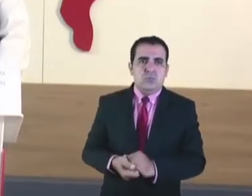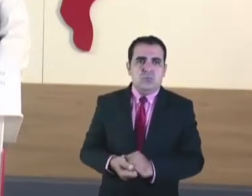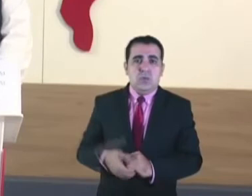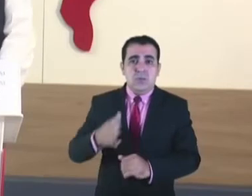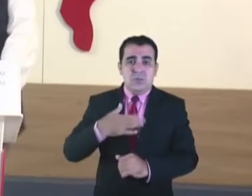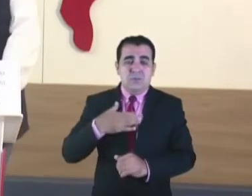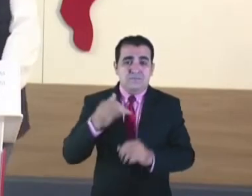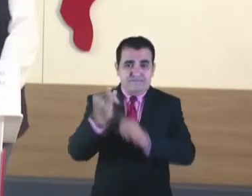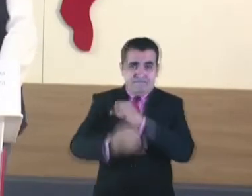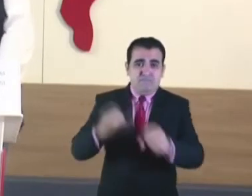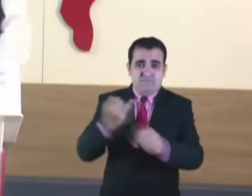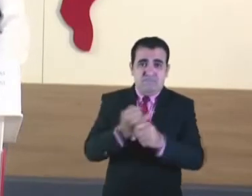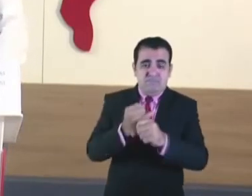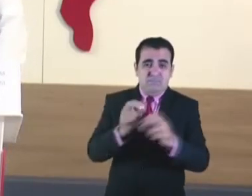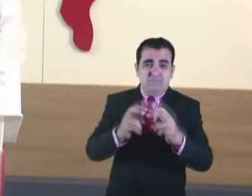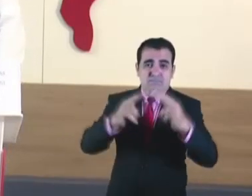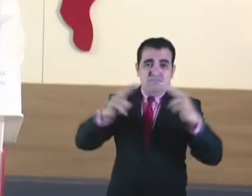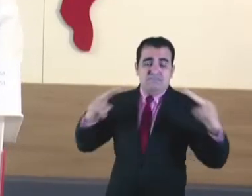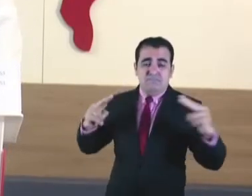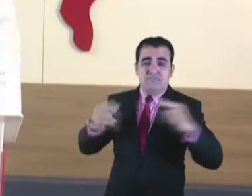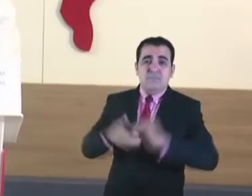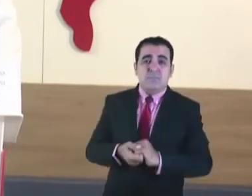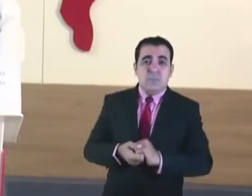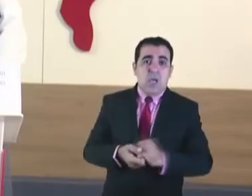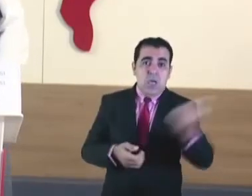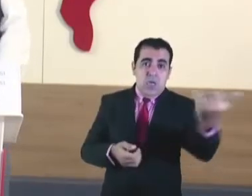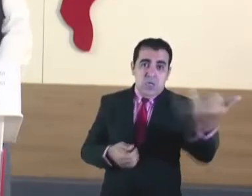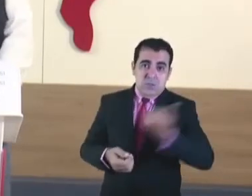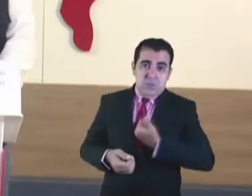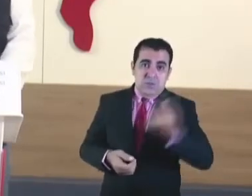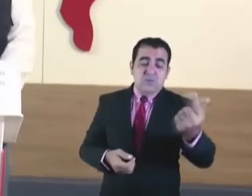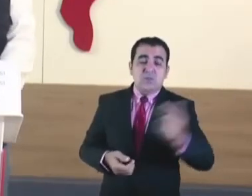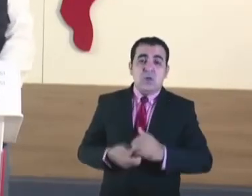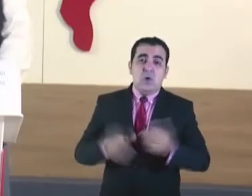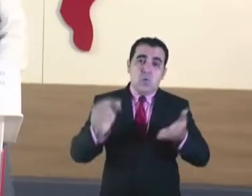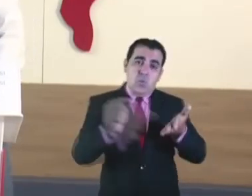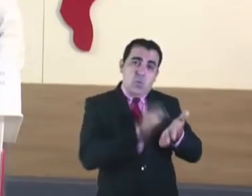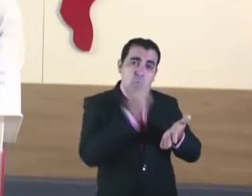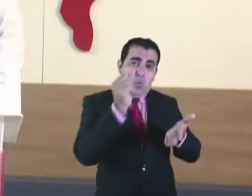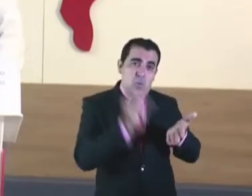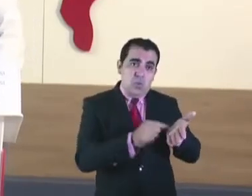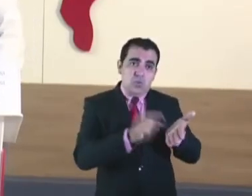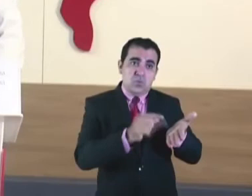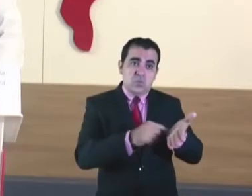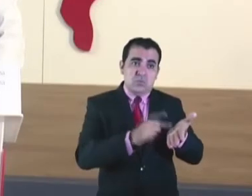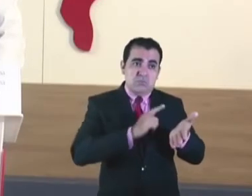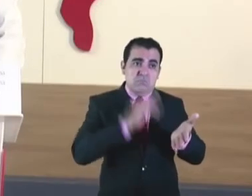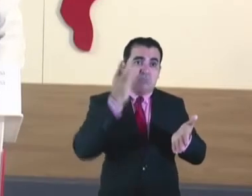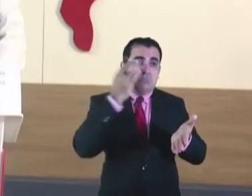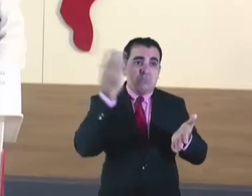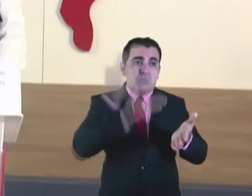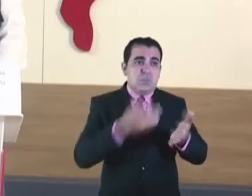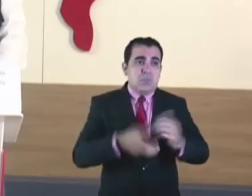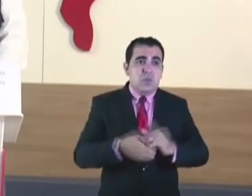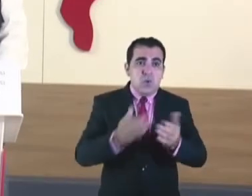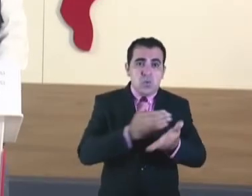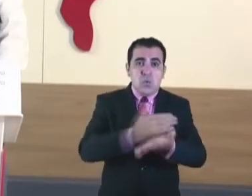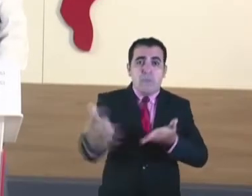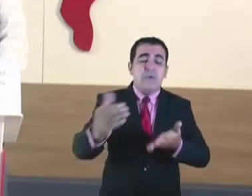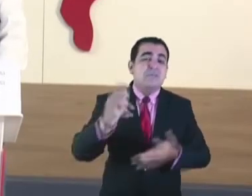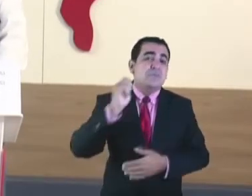via internet. E eles nos dizem, e o contrato prevê, que a partir de